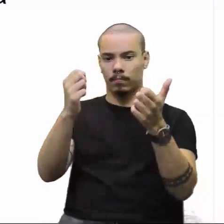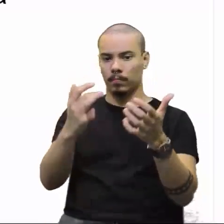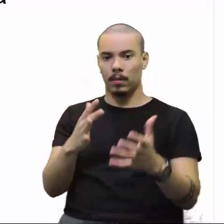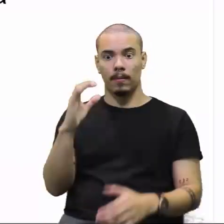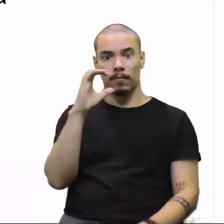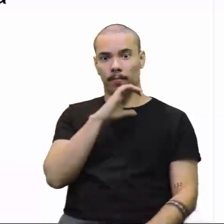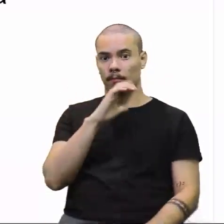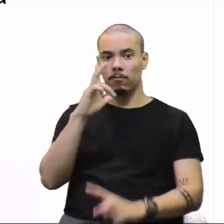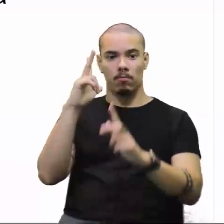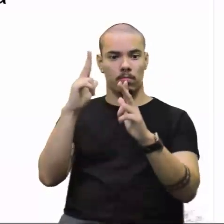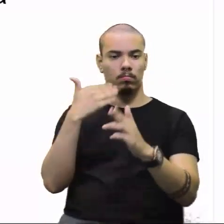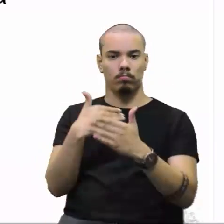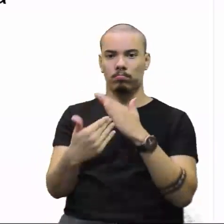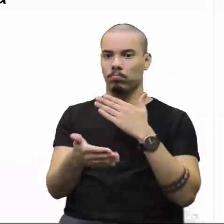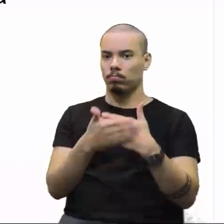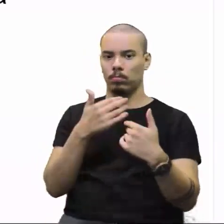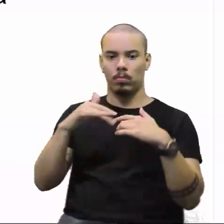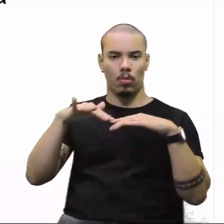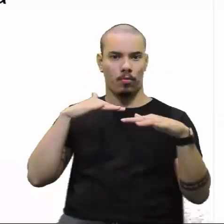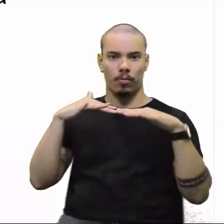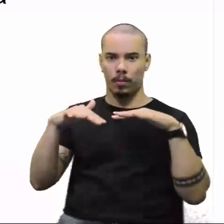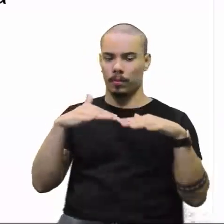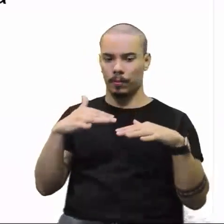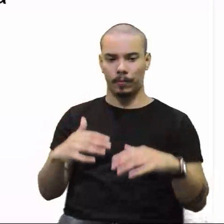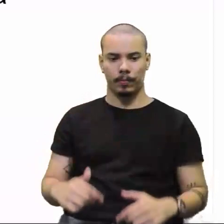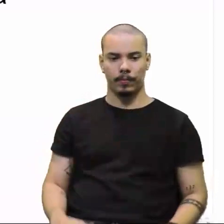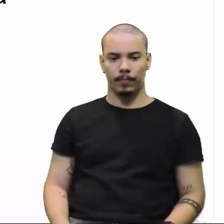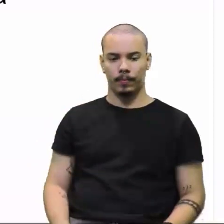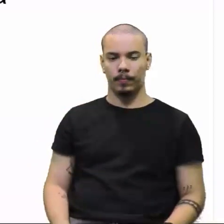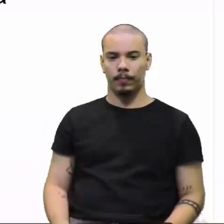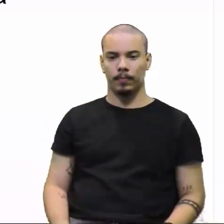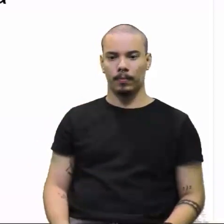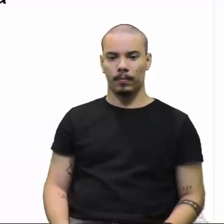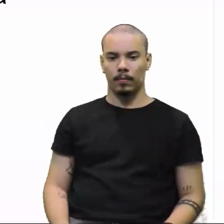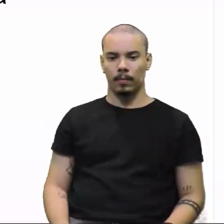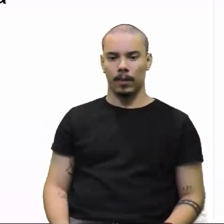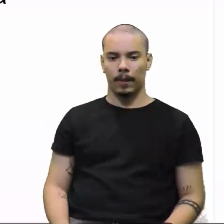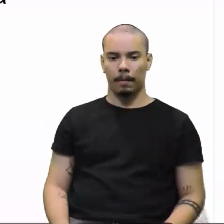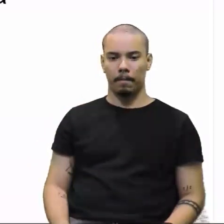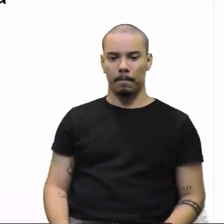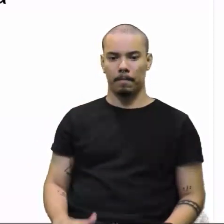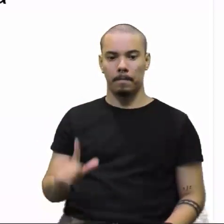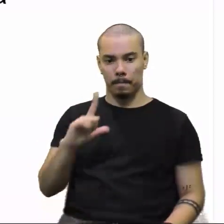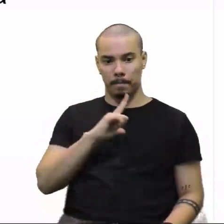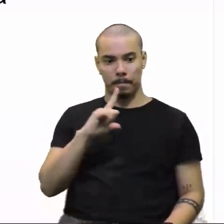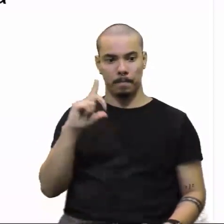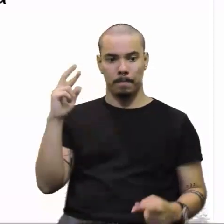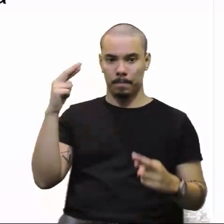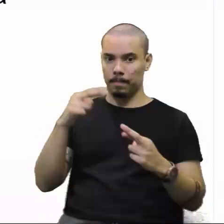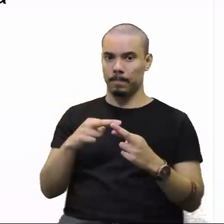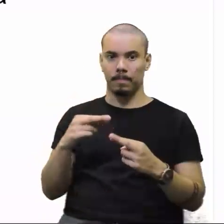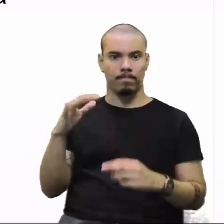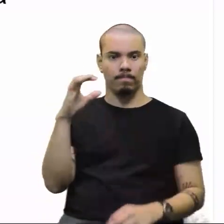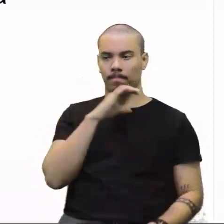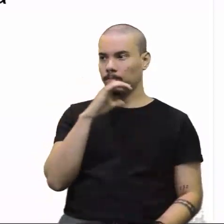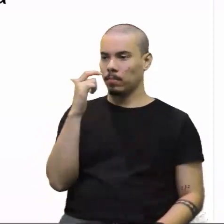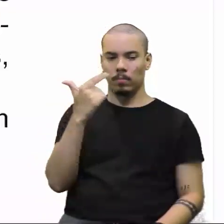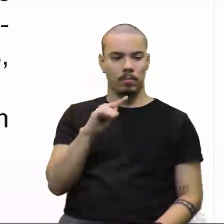mesma, independente do movimento relativo entre as naves. Para referenciais não acelerados,